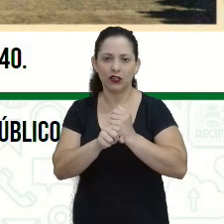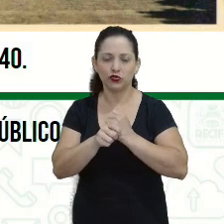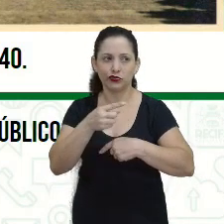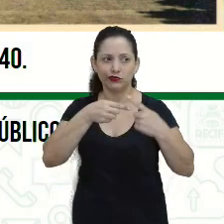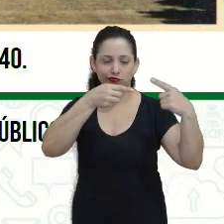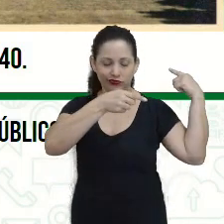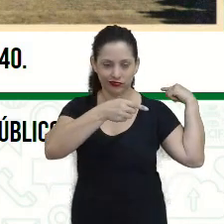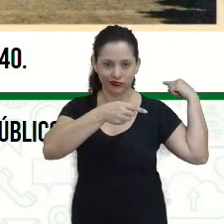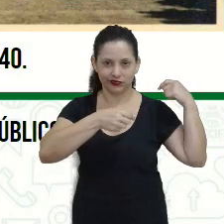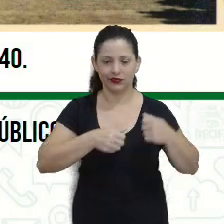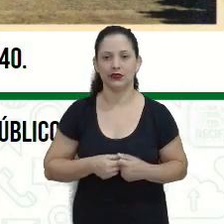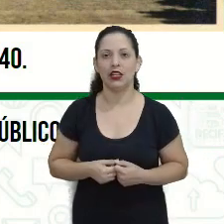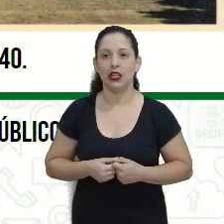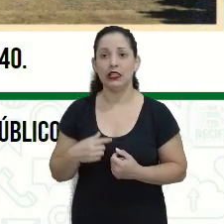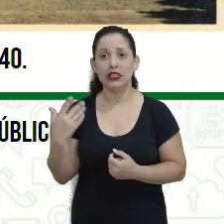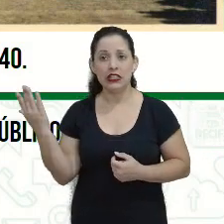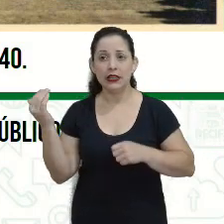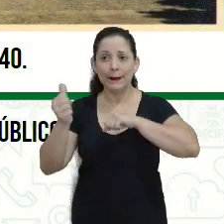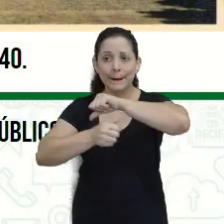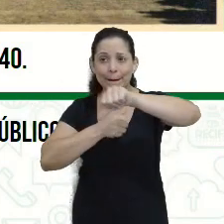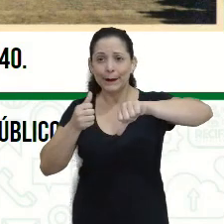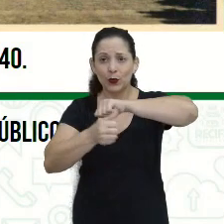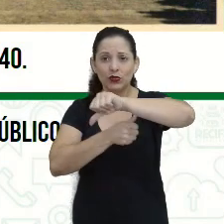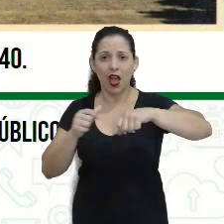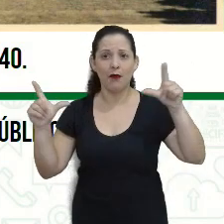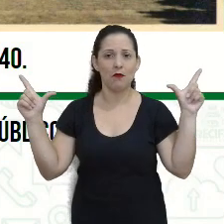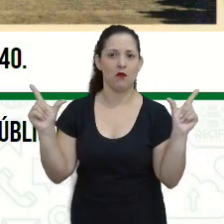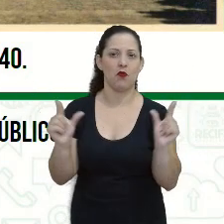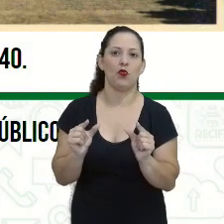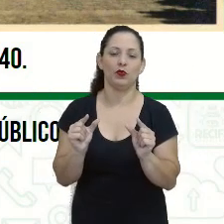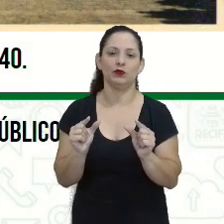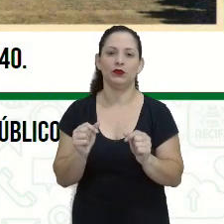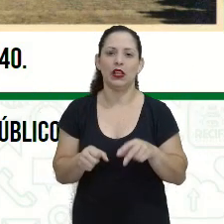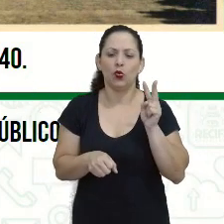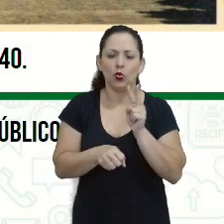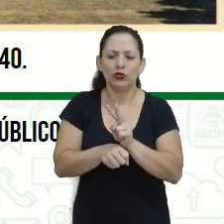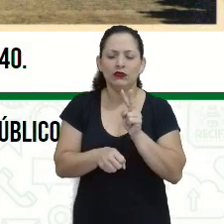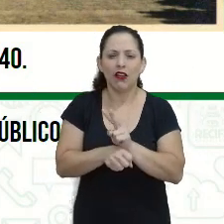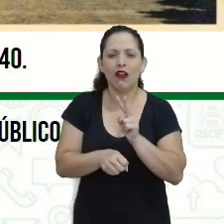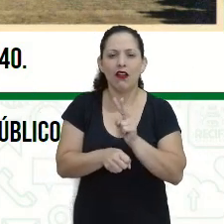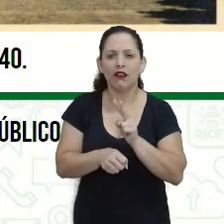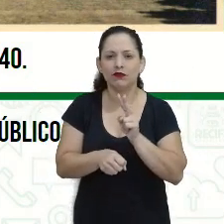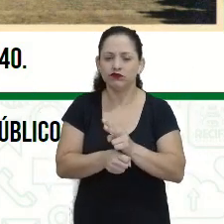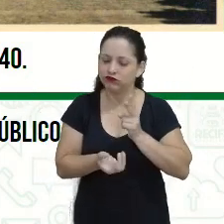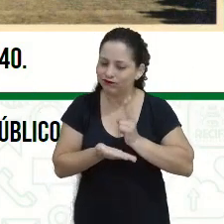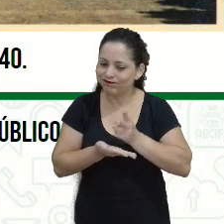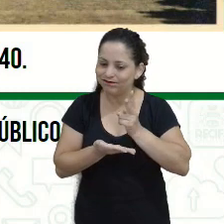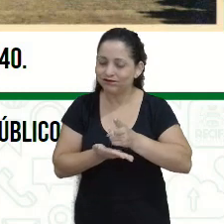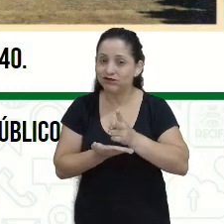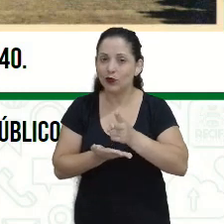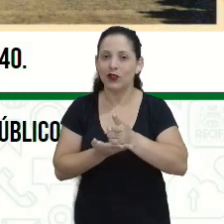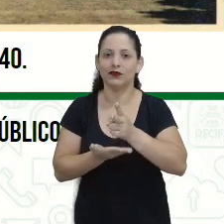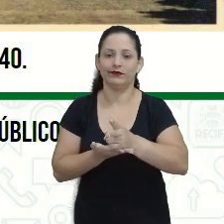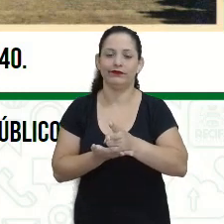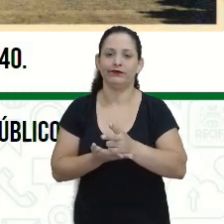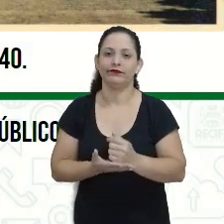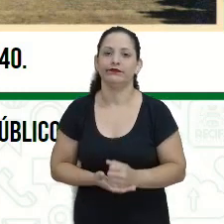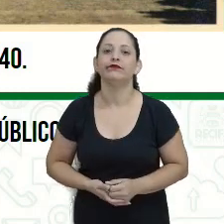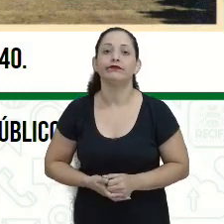vejam, pouco mudou da rua, justamente por ter esse cuidado de preservação do patrimônio. Atualmente a gente tem